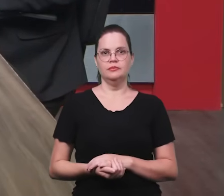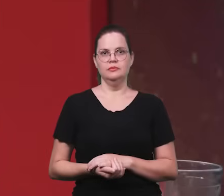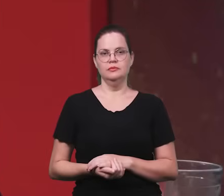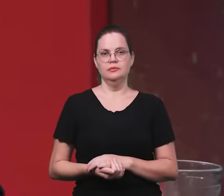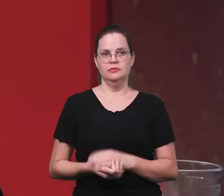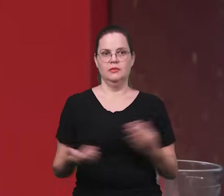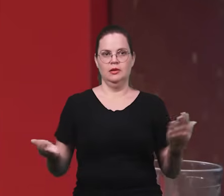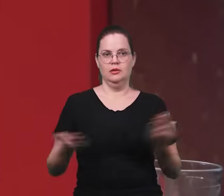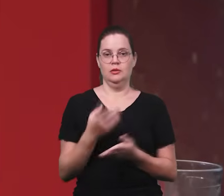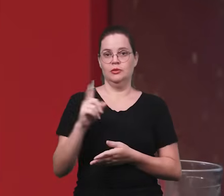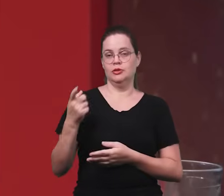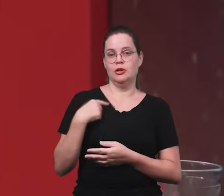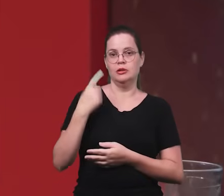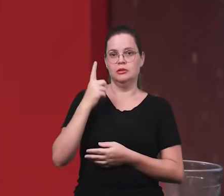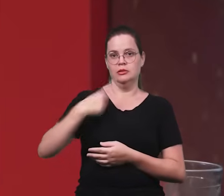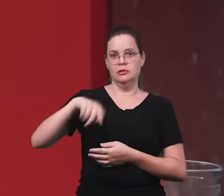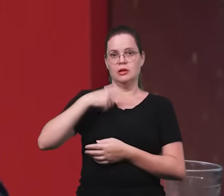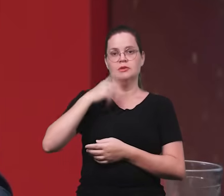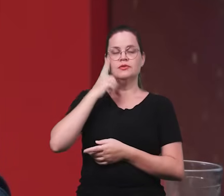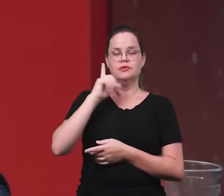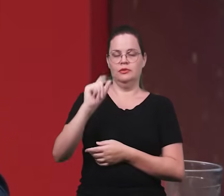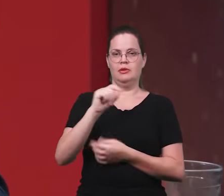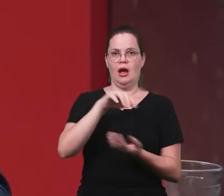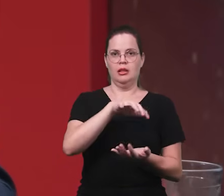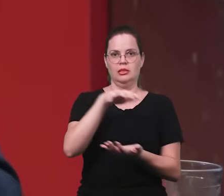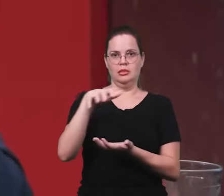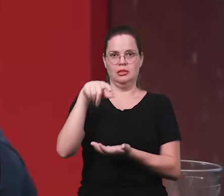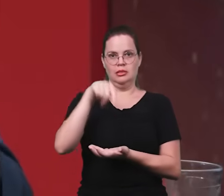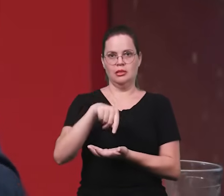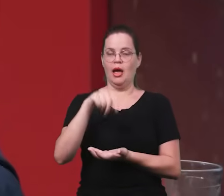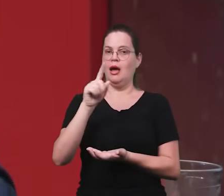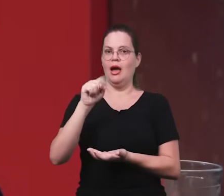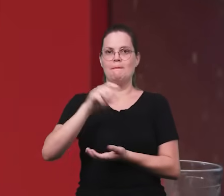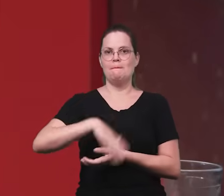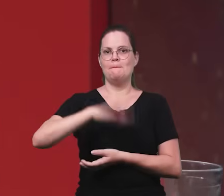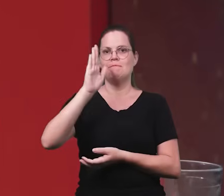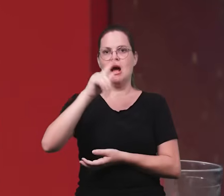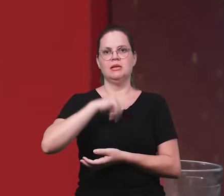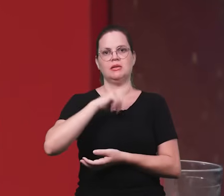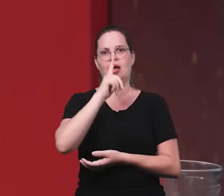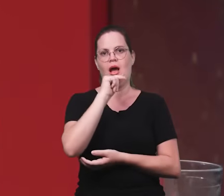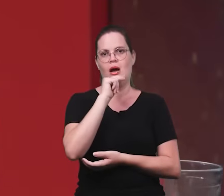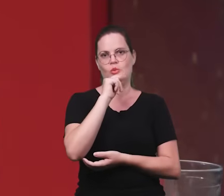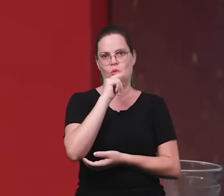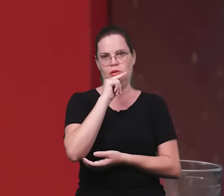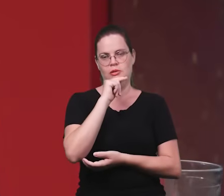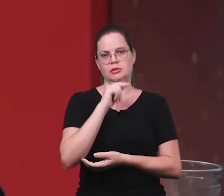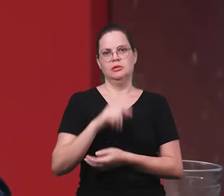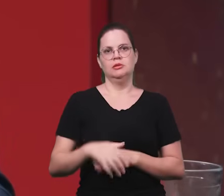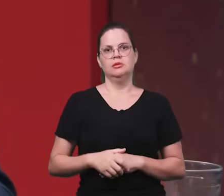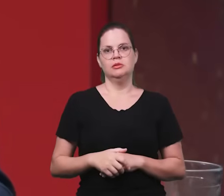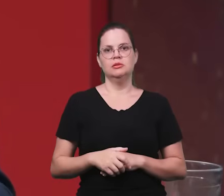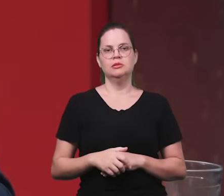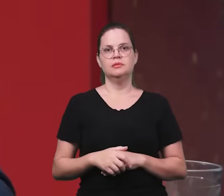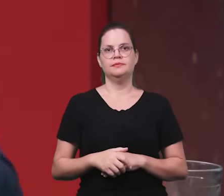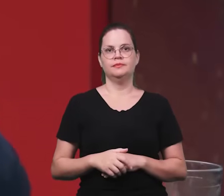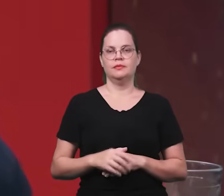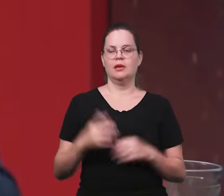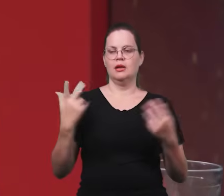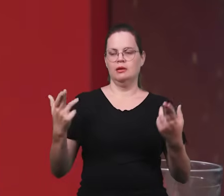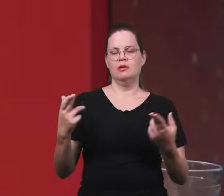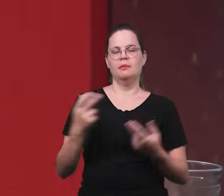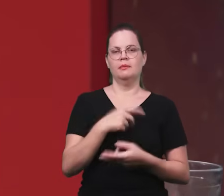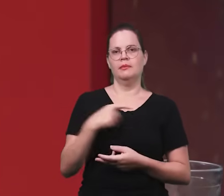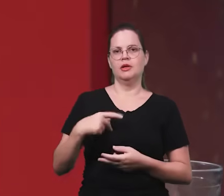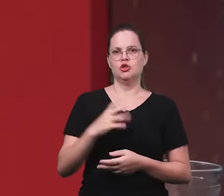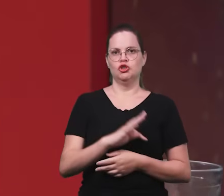hoje, nós vemos assim, o planeta Terra é o planeta água, né? Sim. Que nós temos assim, quando nós vemos a pressão, igual